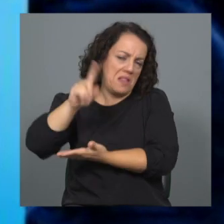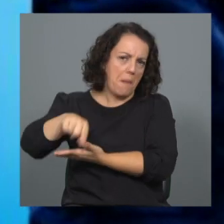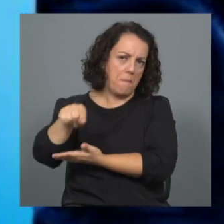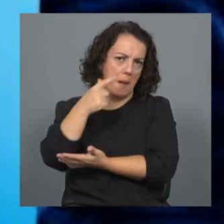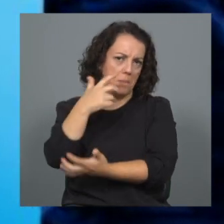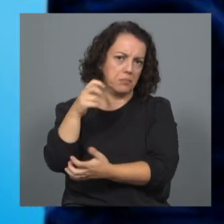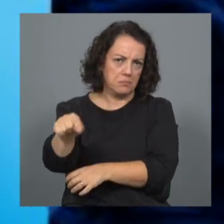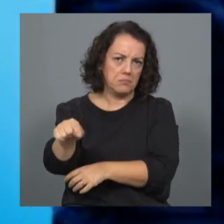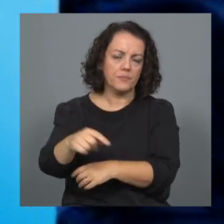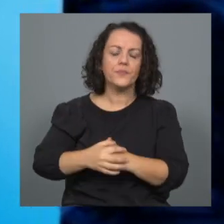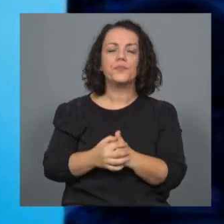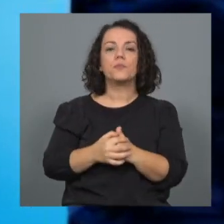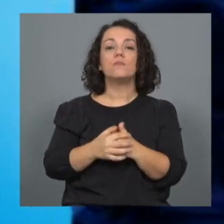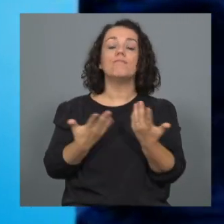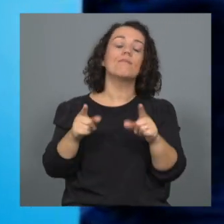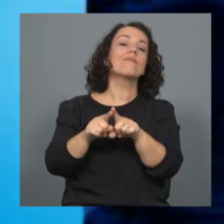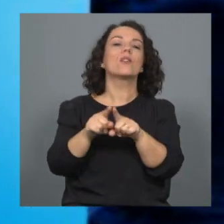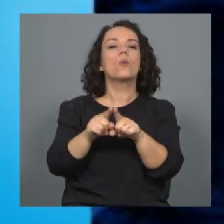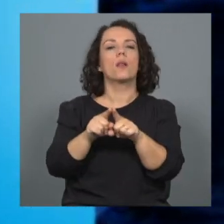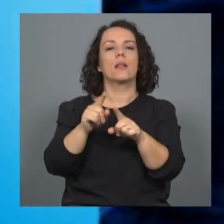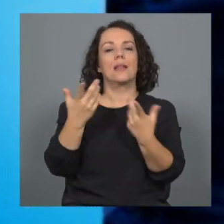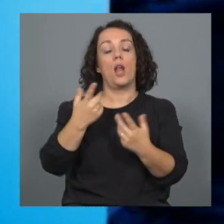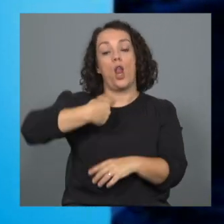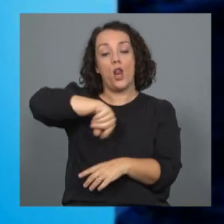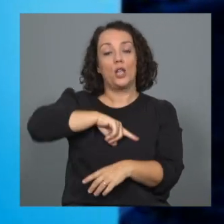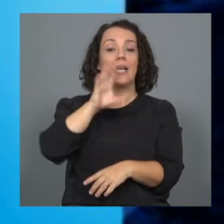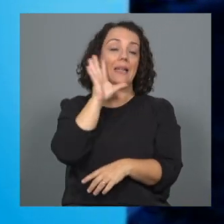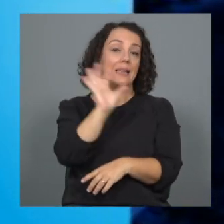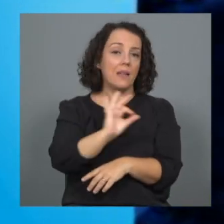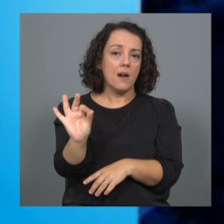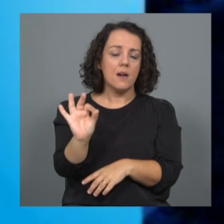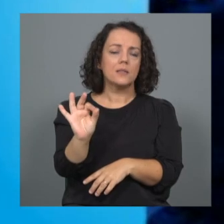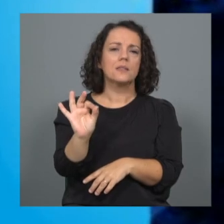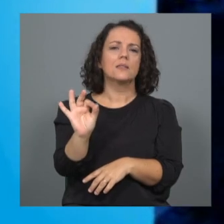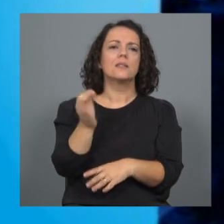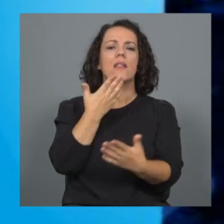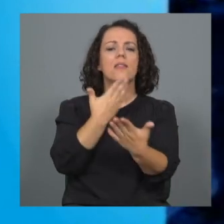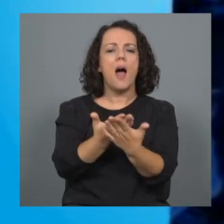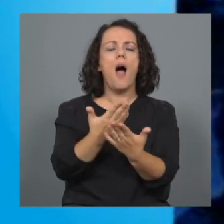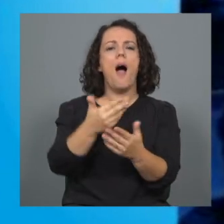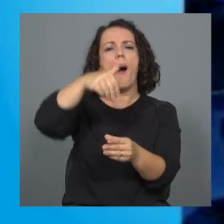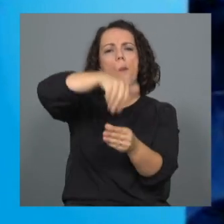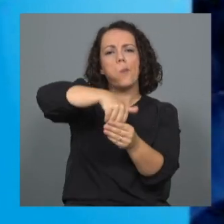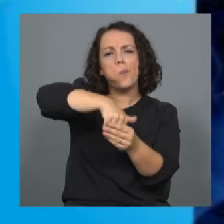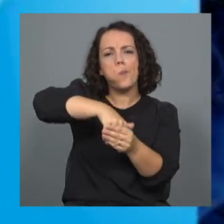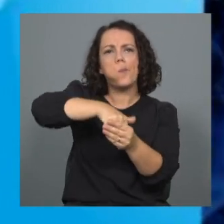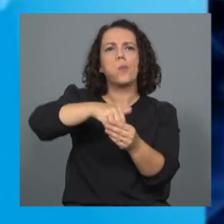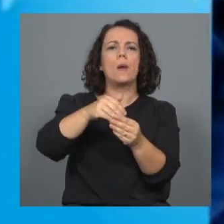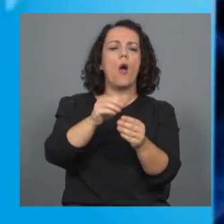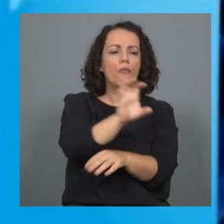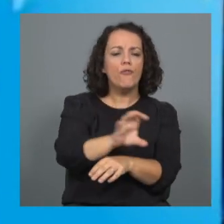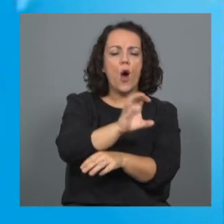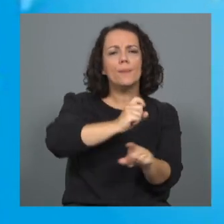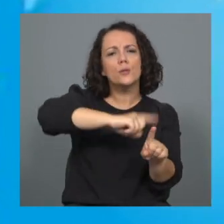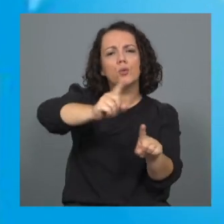portanto, será a tentativa nossa é de criar várias modalidades que permitam realmente